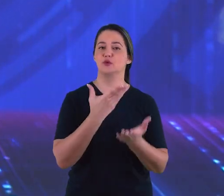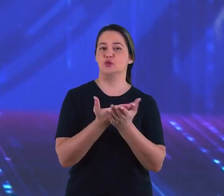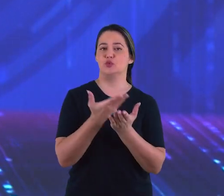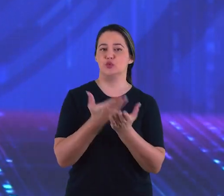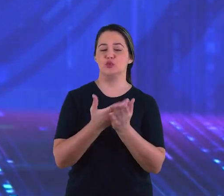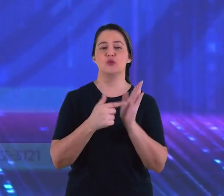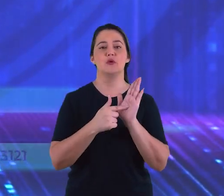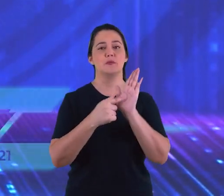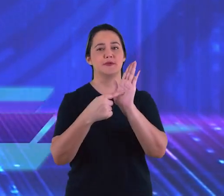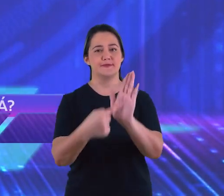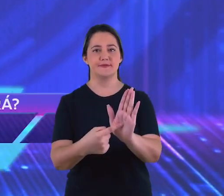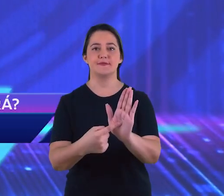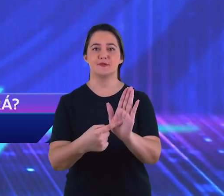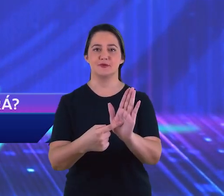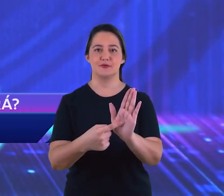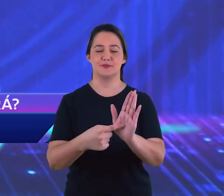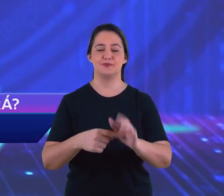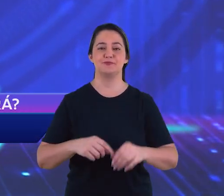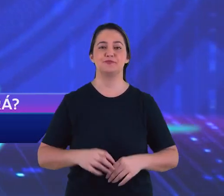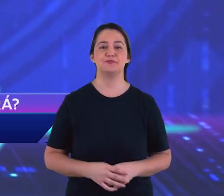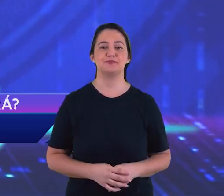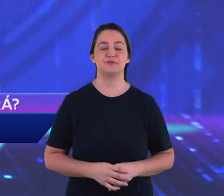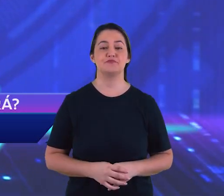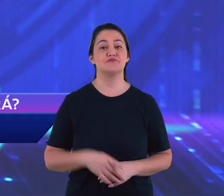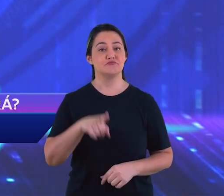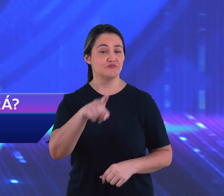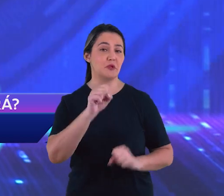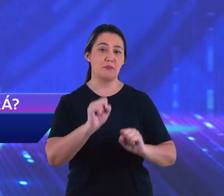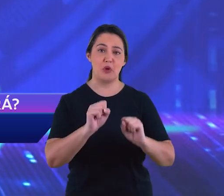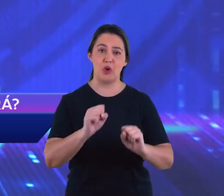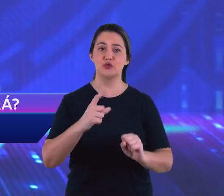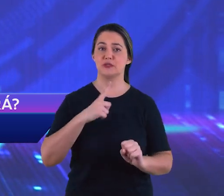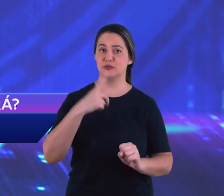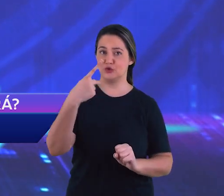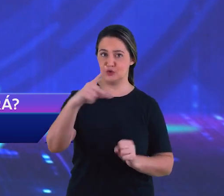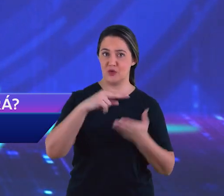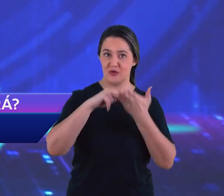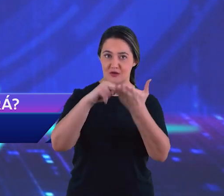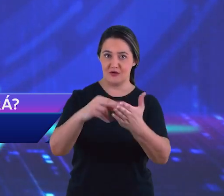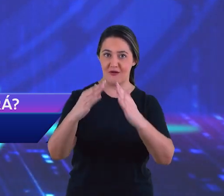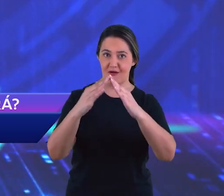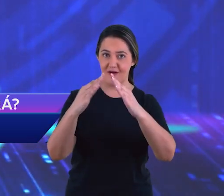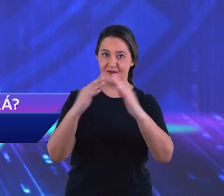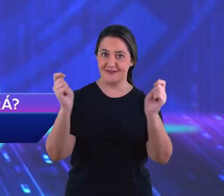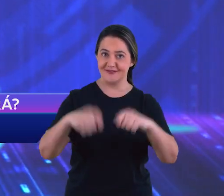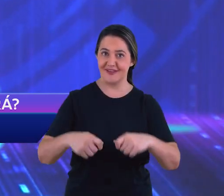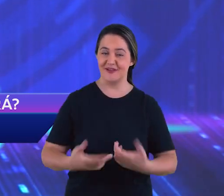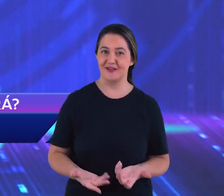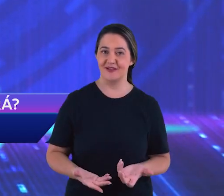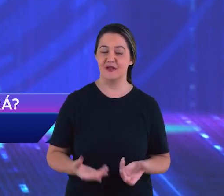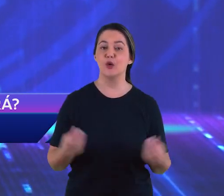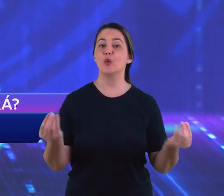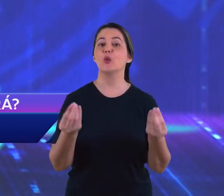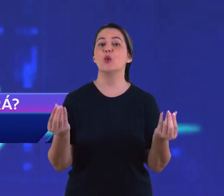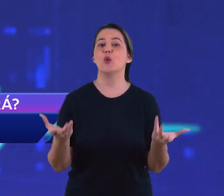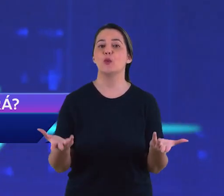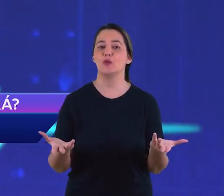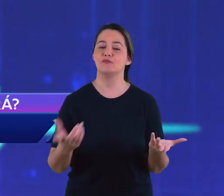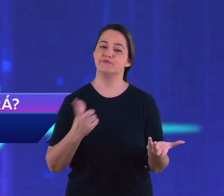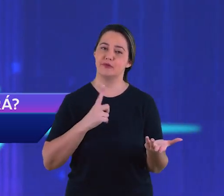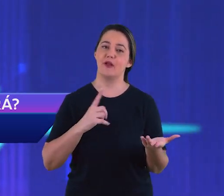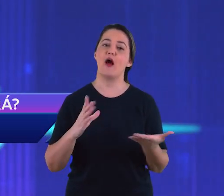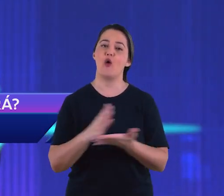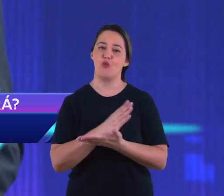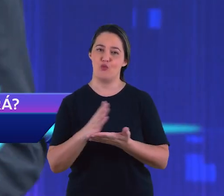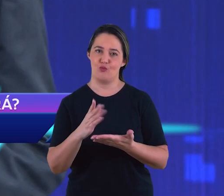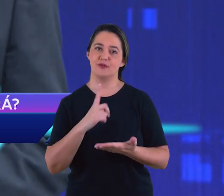é uma série nova que nós estamos apresentando aqui no Arena do Futuro e que você pode ter na sua casa. Como é que eu